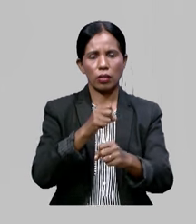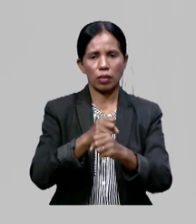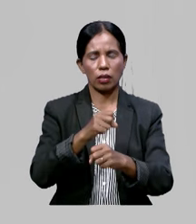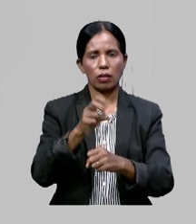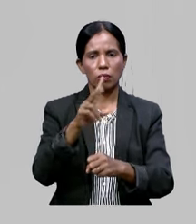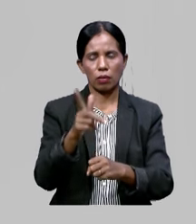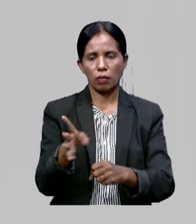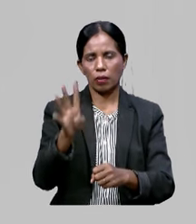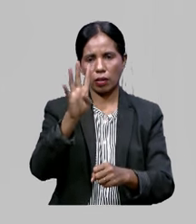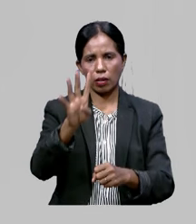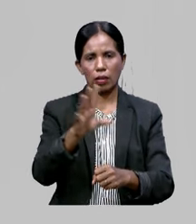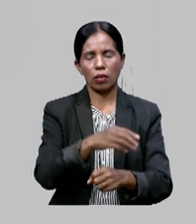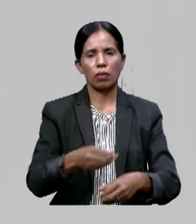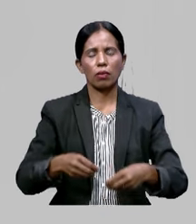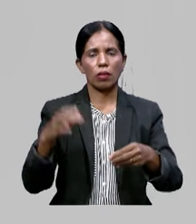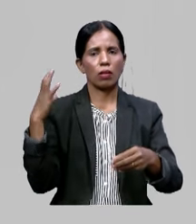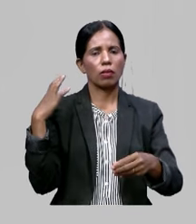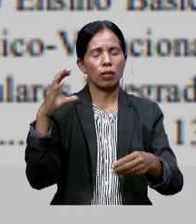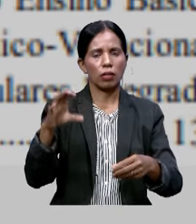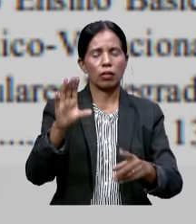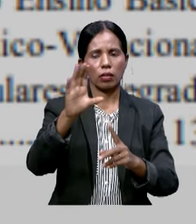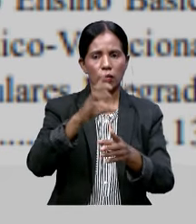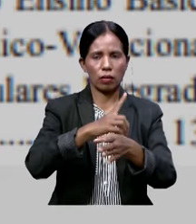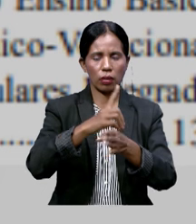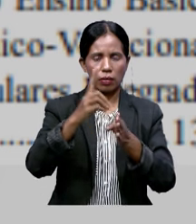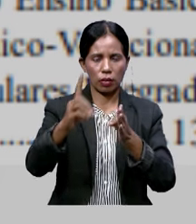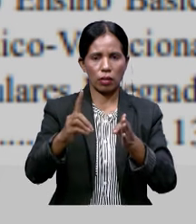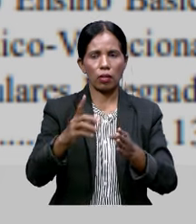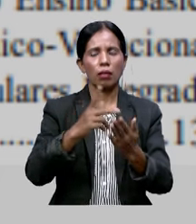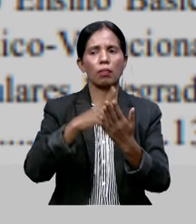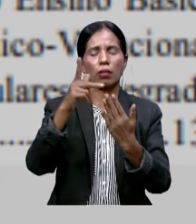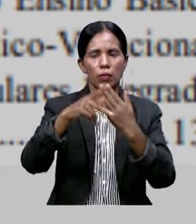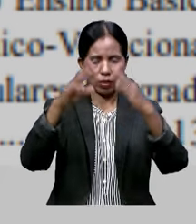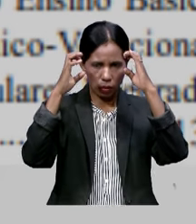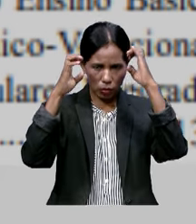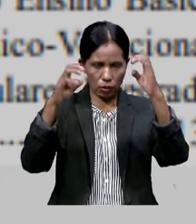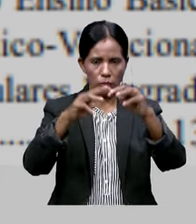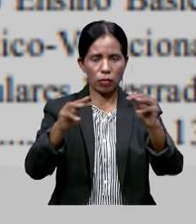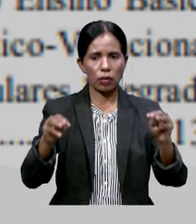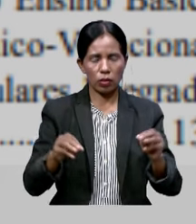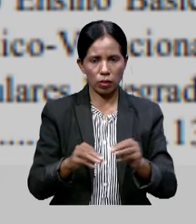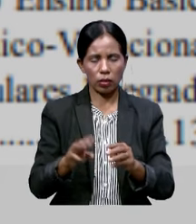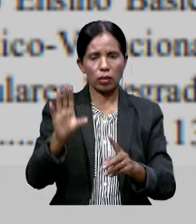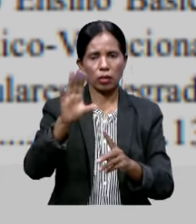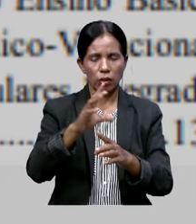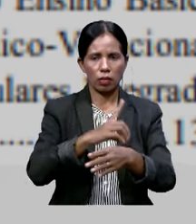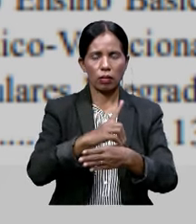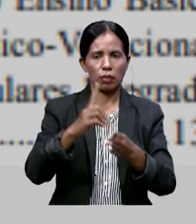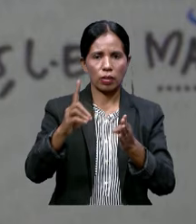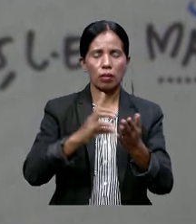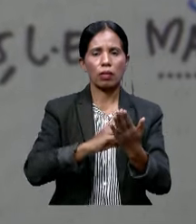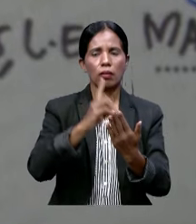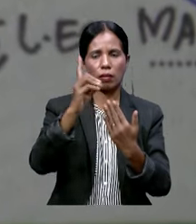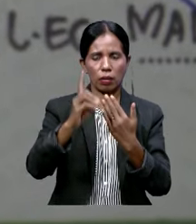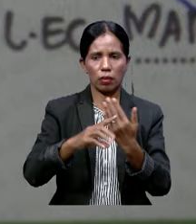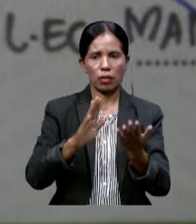Ruanulo Resinhat, delega competência ba CEF Departamento Gestão Programa Educação Nian, no CEF Departamento Desenvolvimento